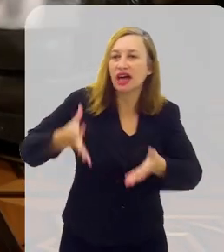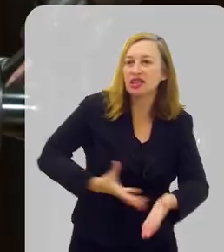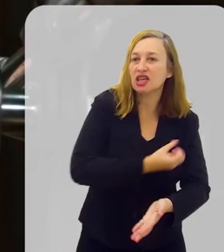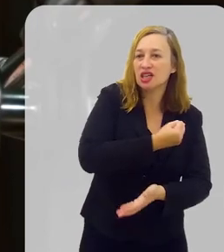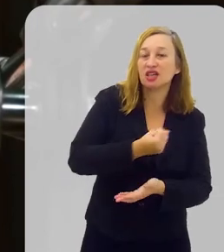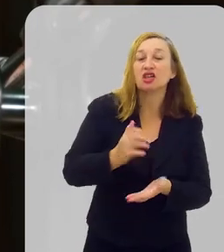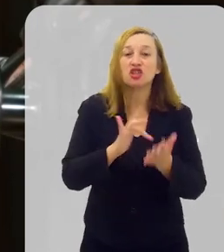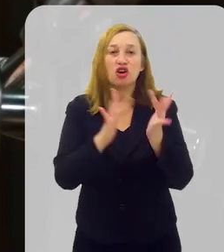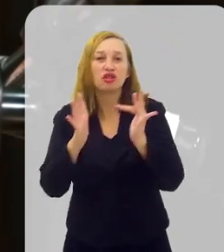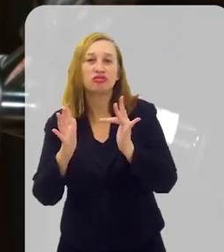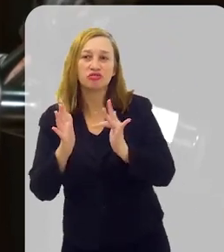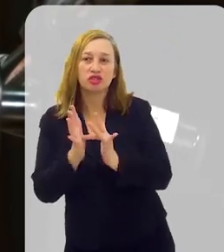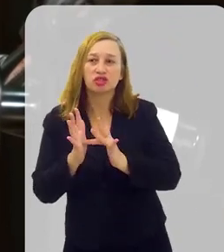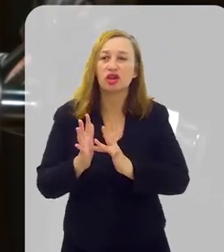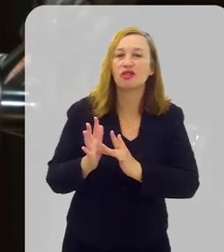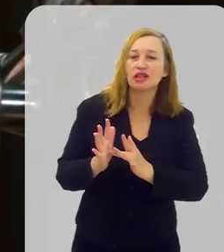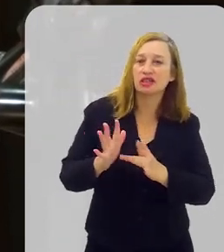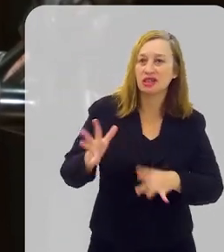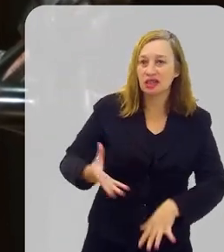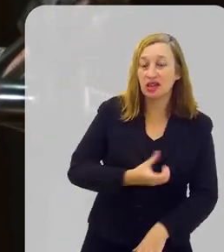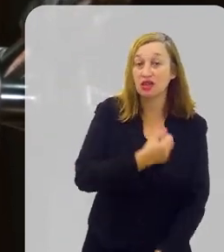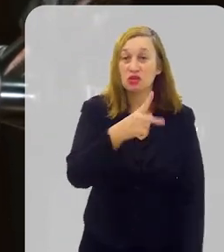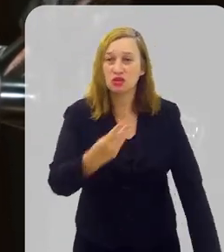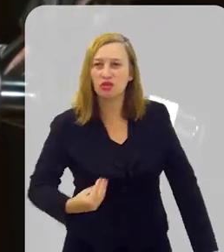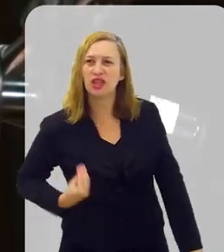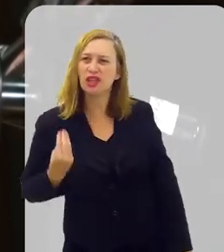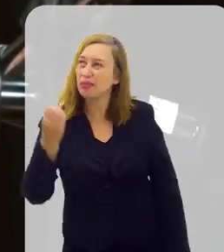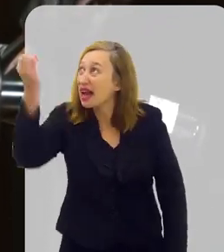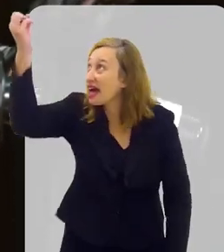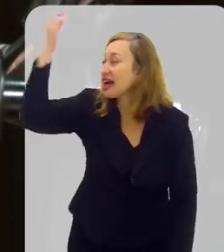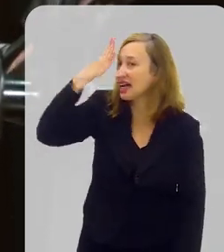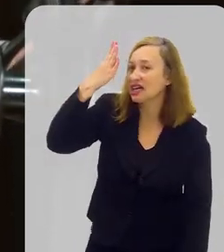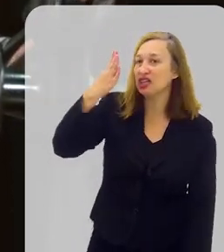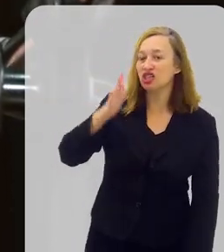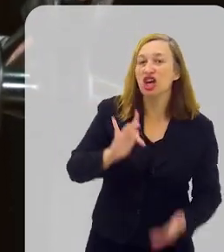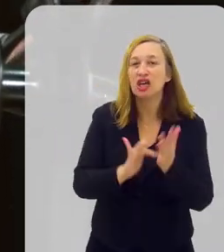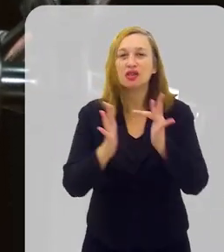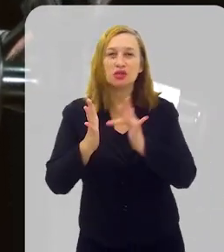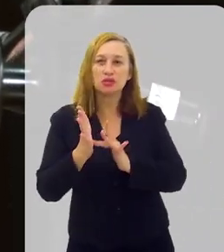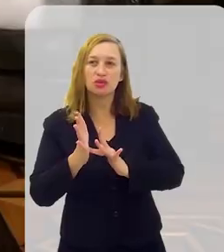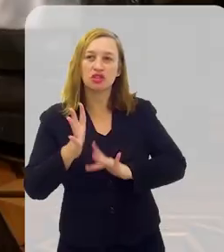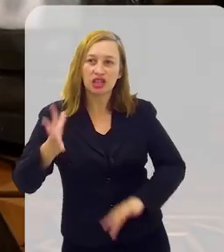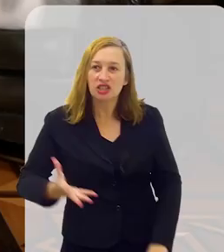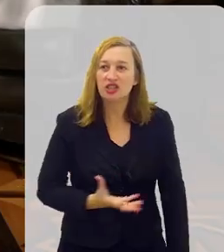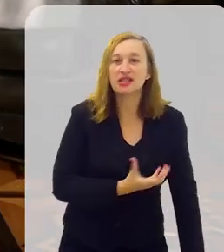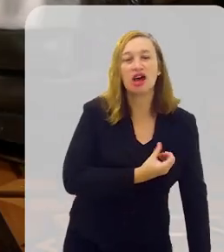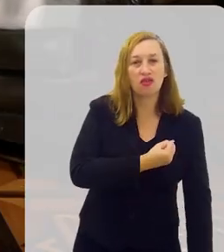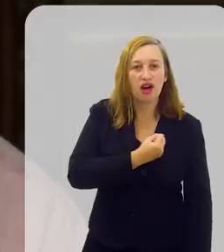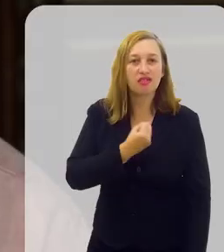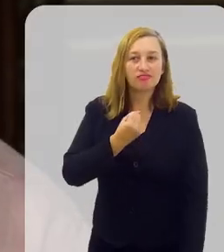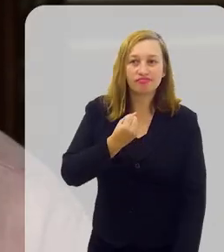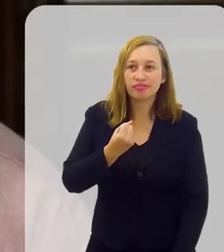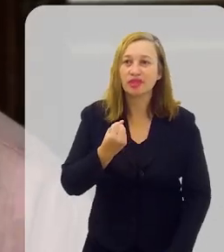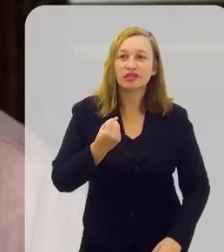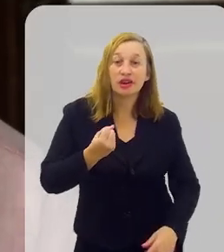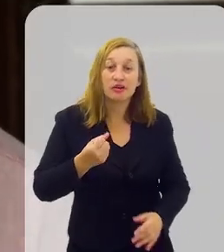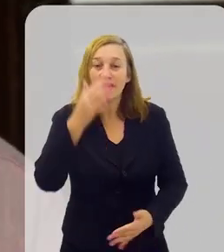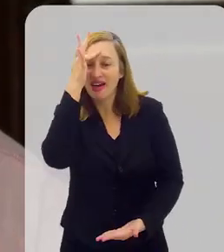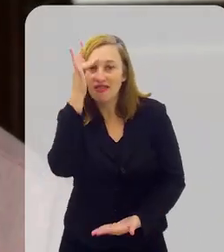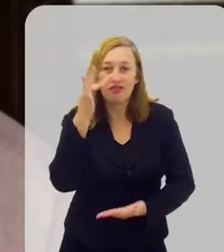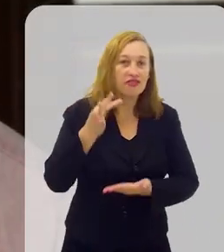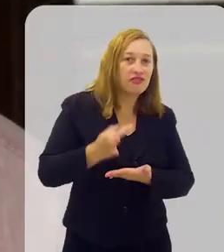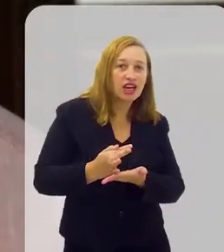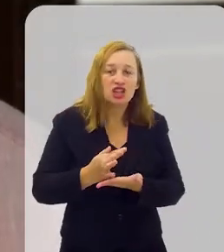se prestem atenção. Só Jesus é que te leva à salvação. Só Jesus te salva pela graça.